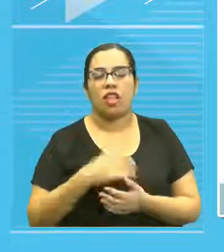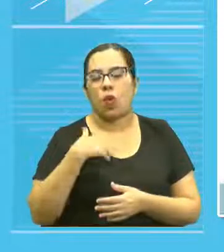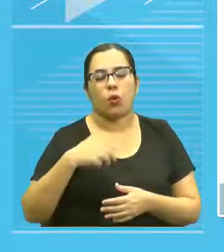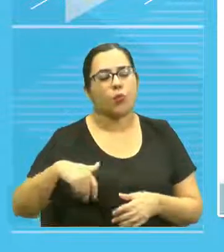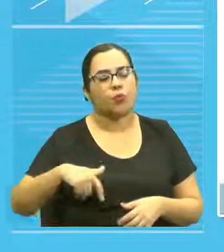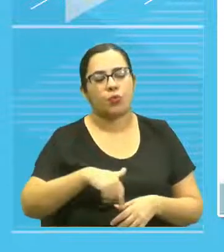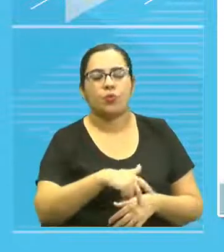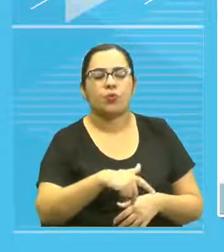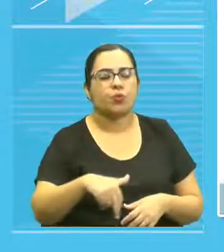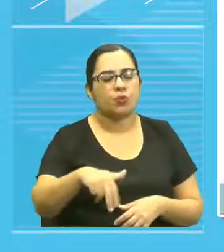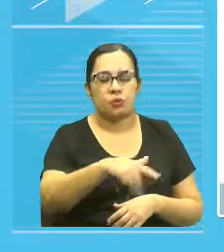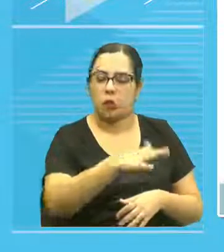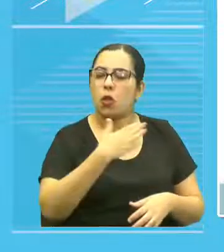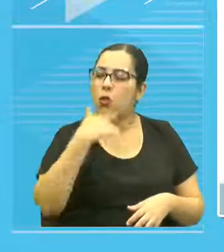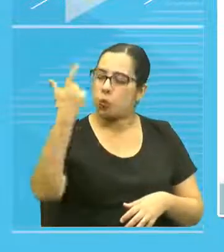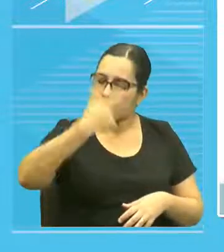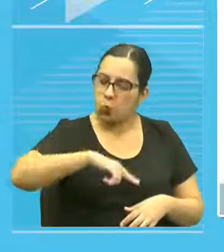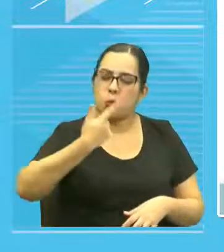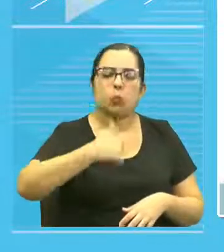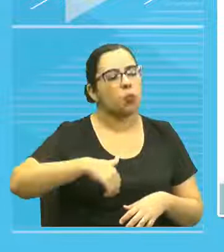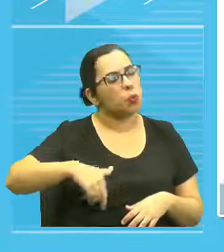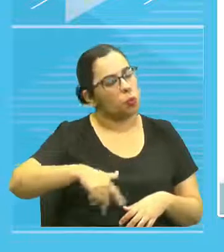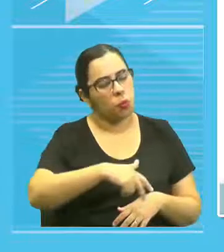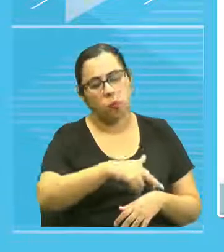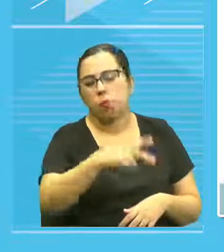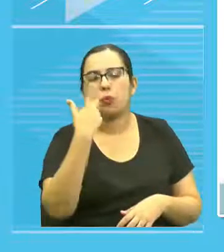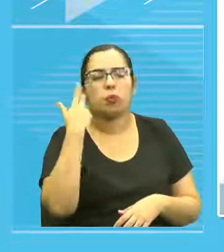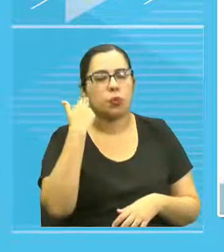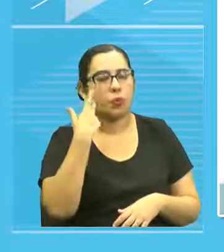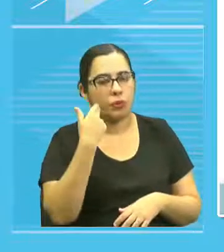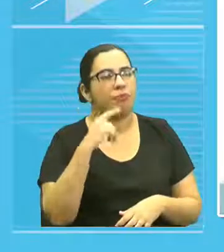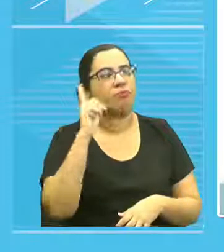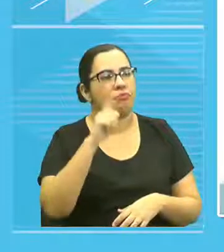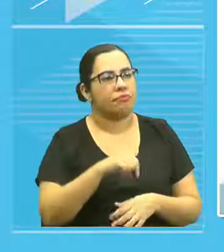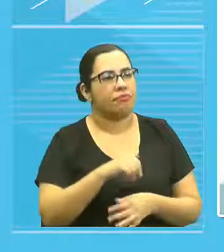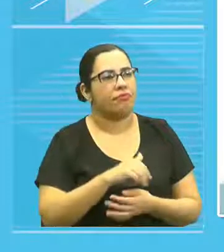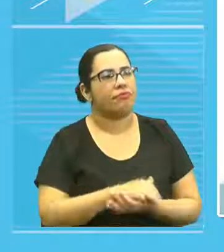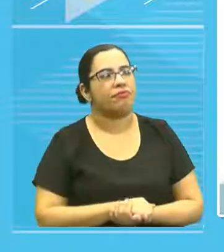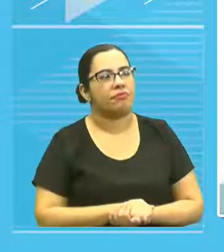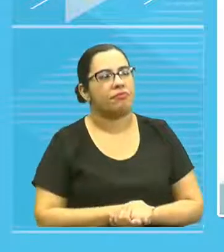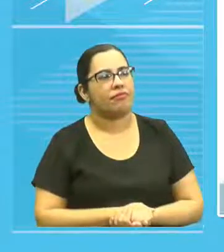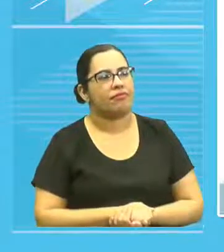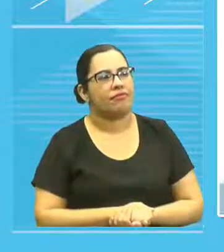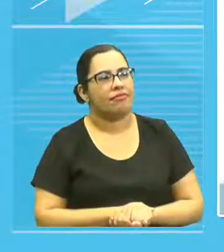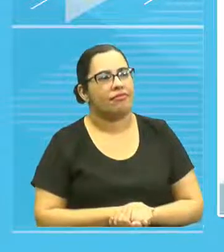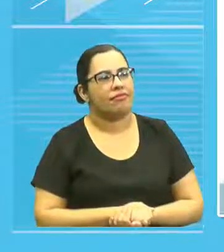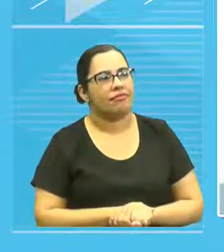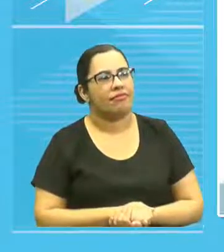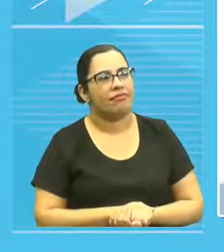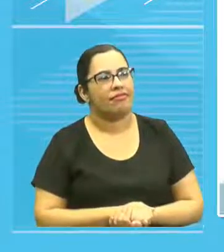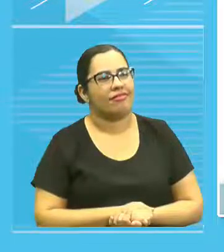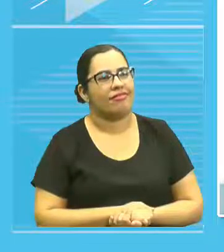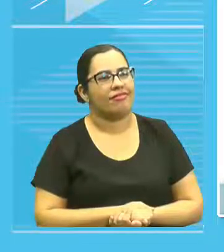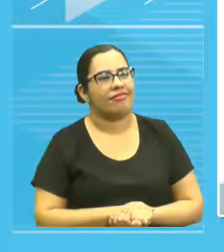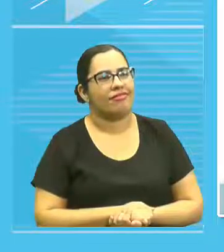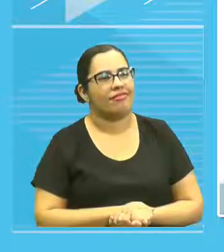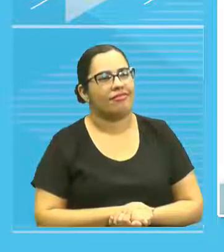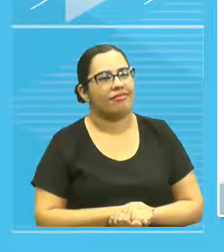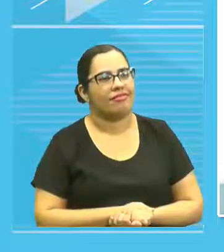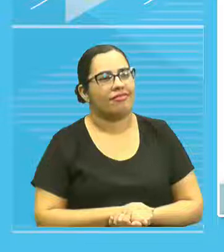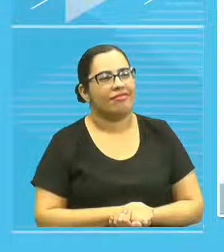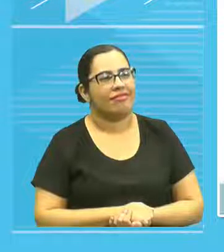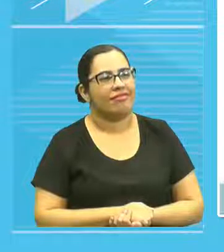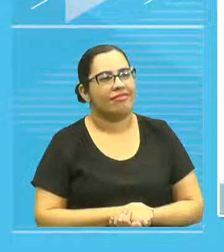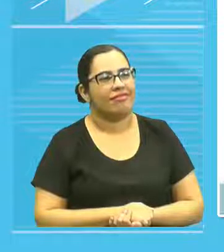passo todo dia e este é o caminho é porque passo